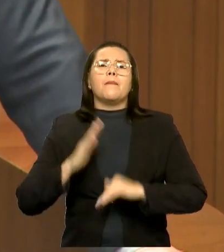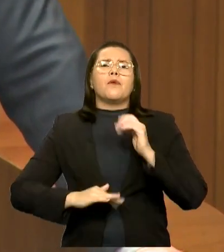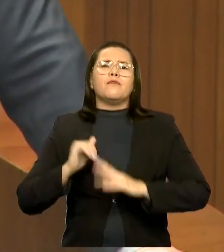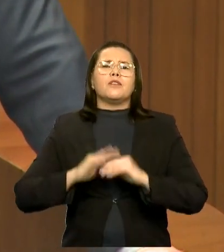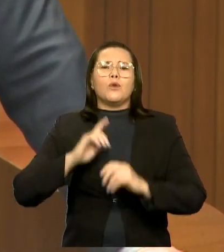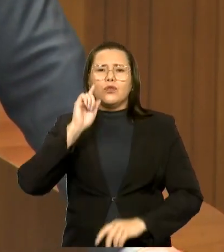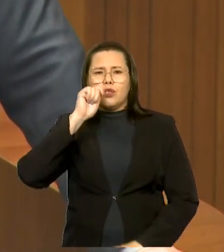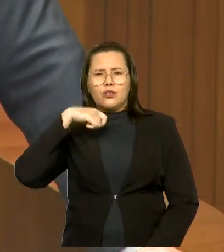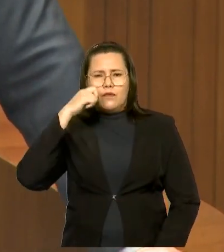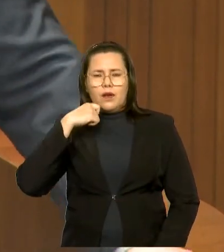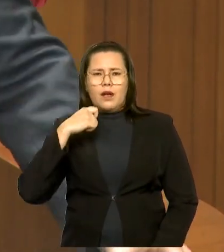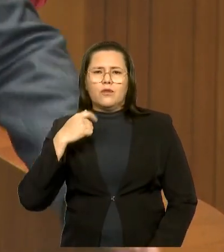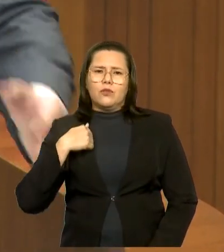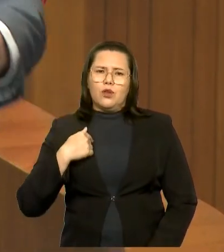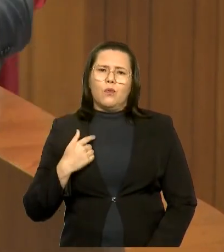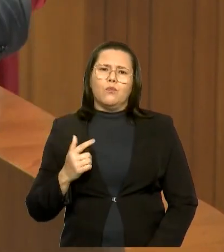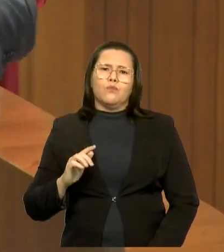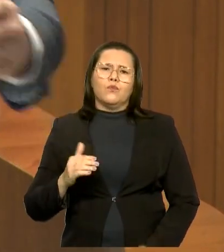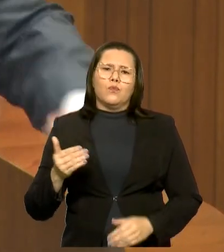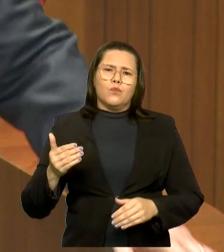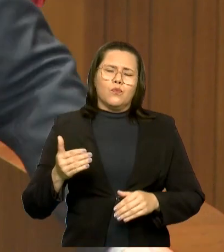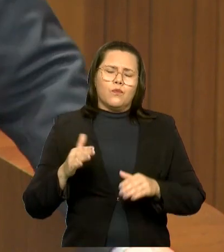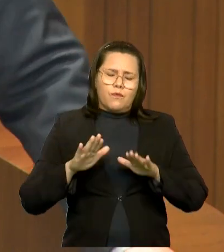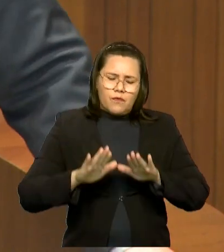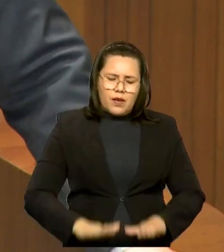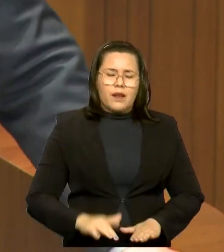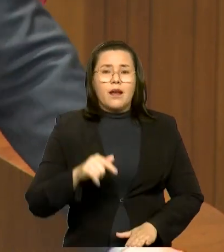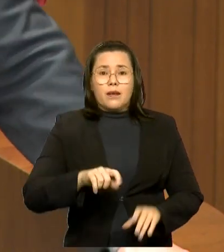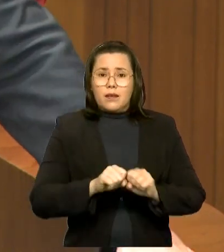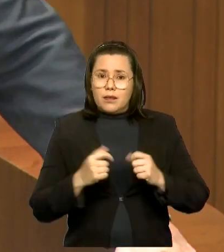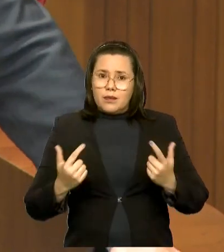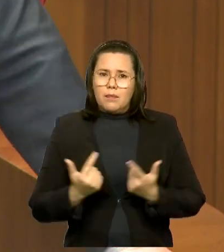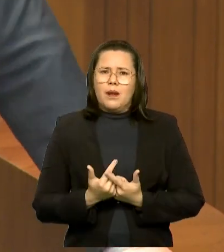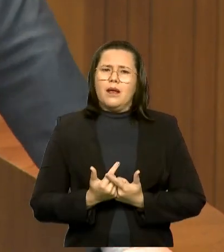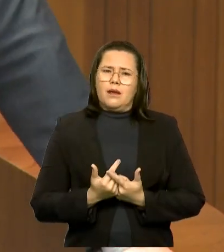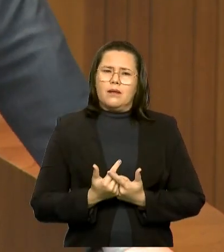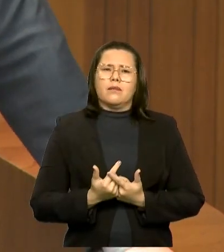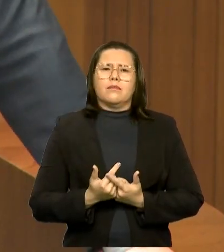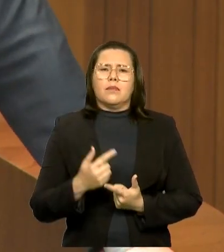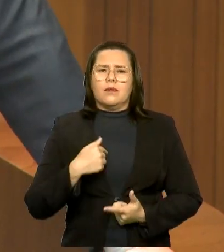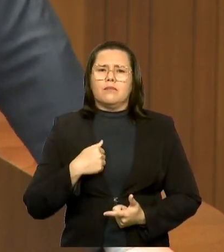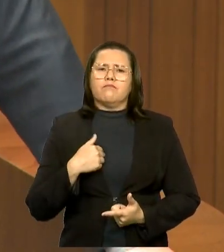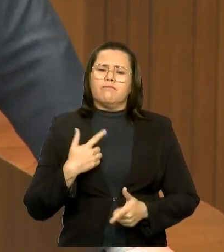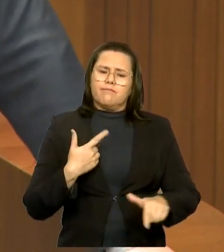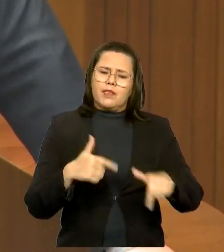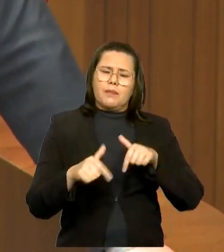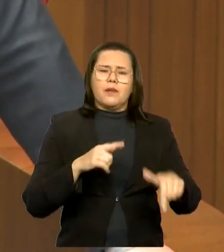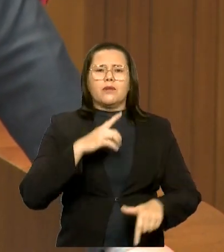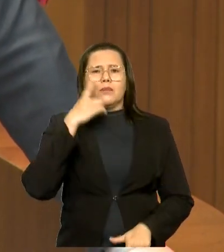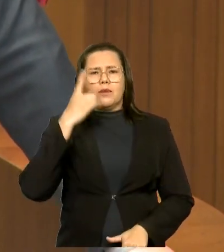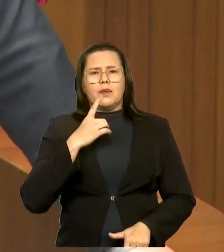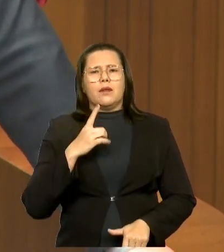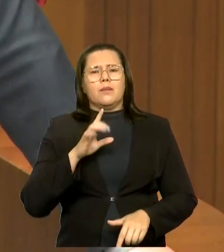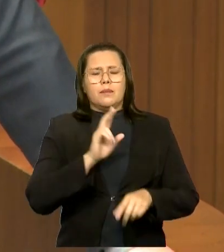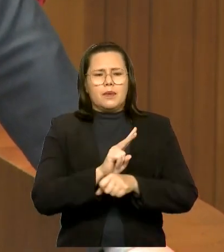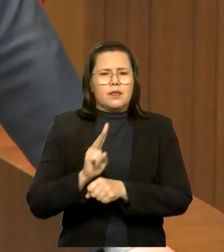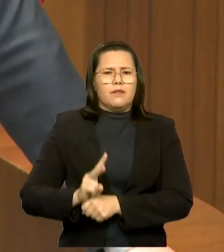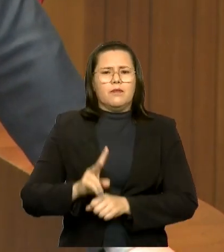Assim continuarei aqui nessa Assembleia. Com muita honra, muito orgulho, eu concedo a parte a meu dileto amigo, o deputado Júlio